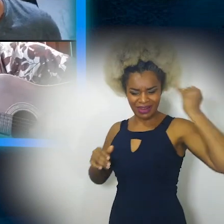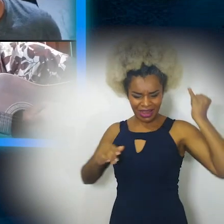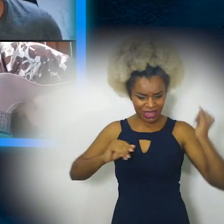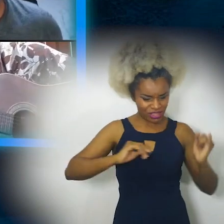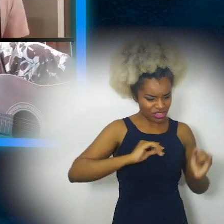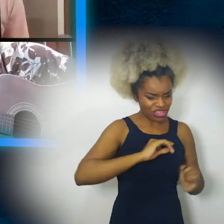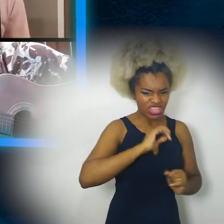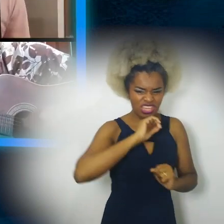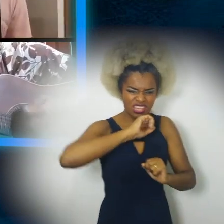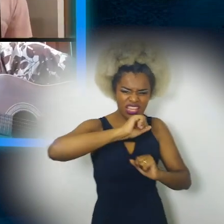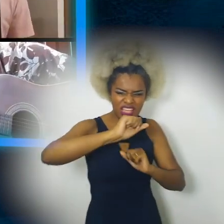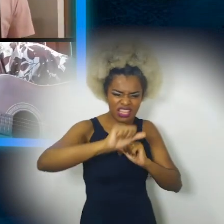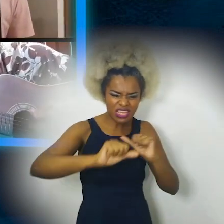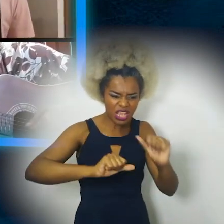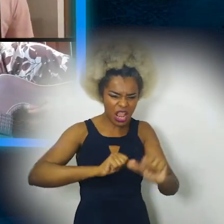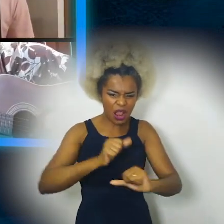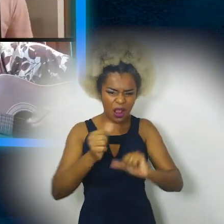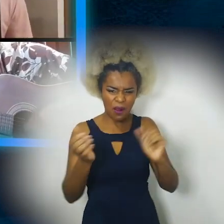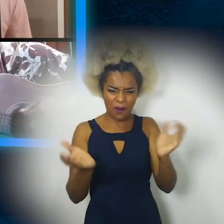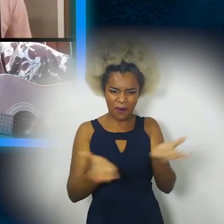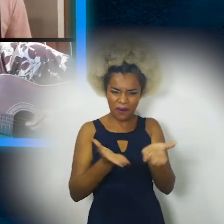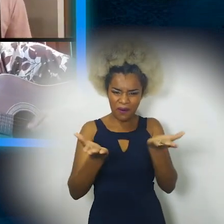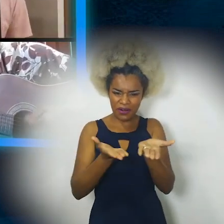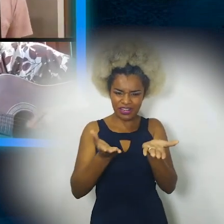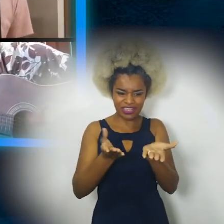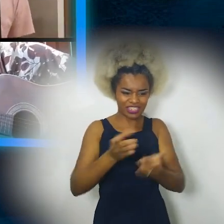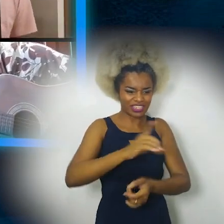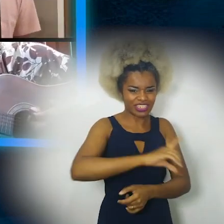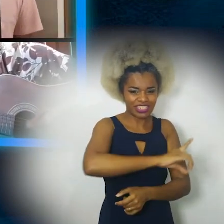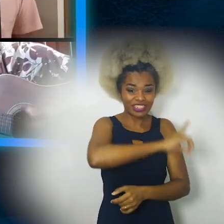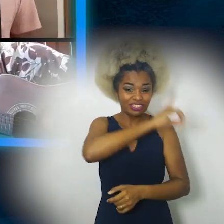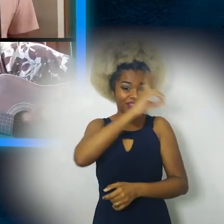passar a chance de fazer hoje.